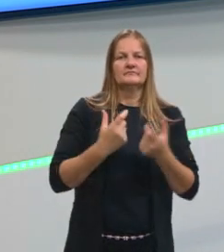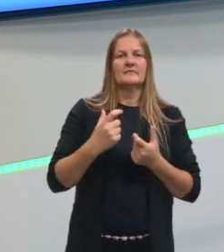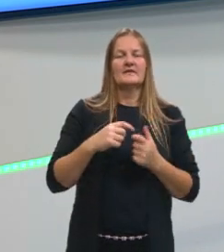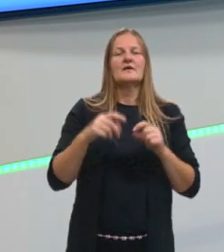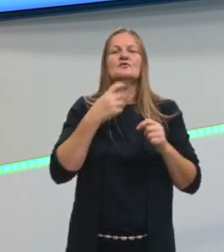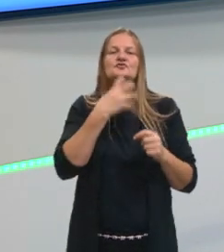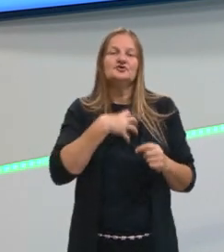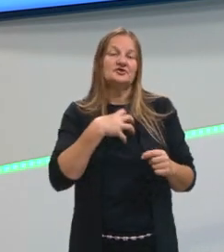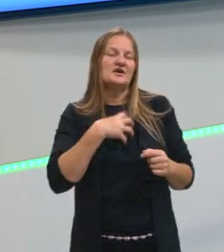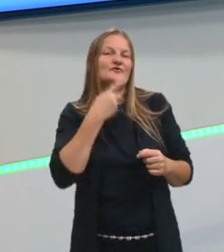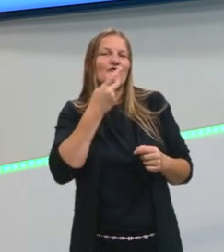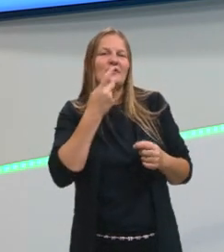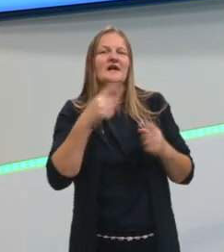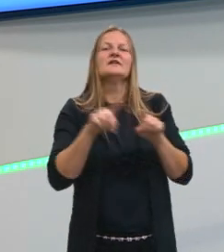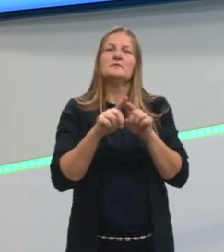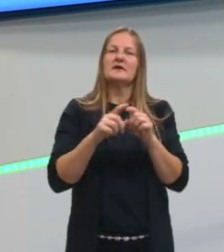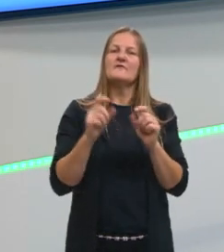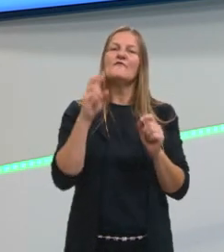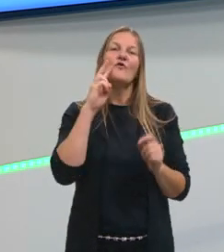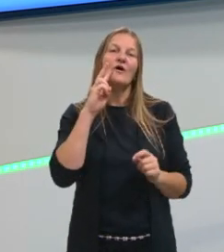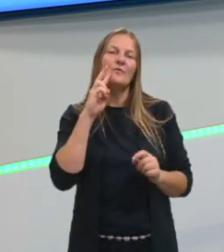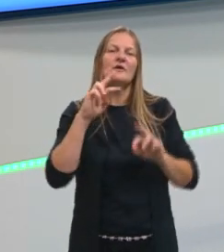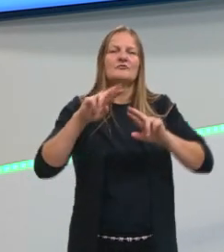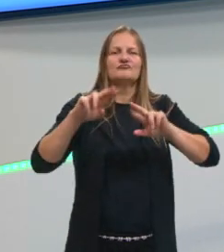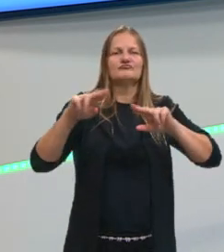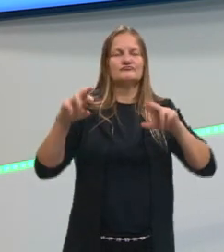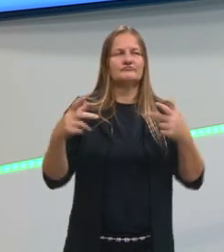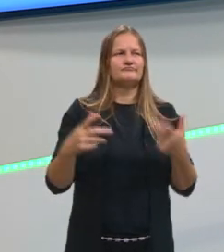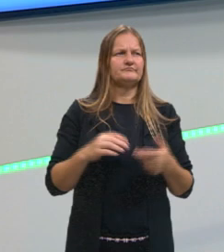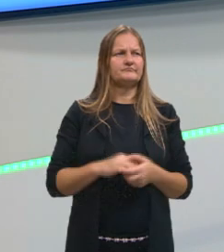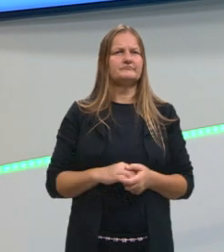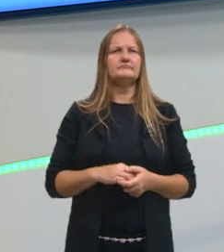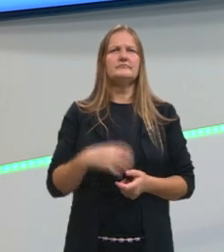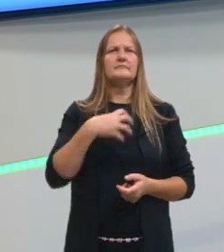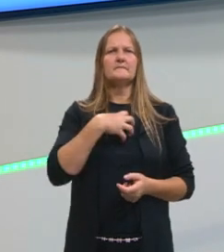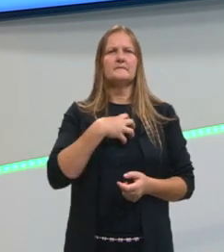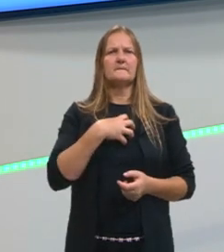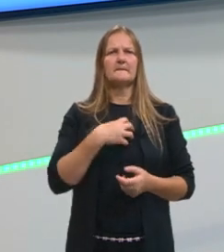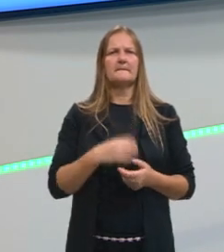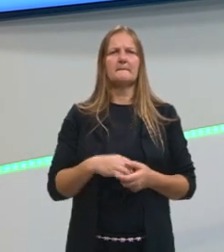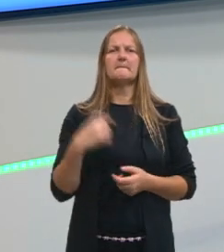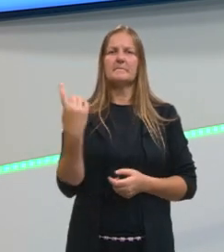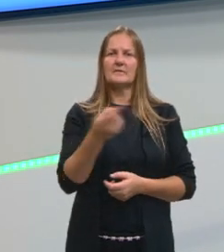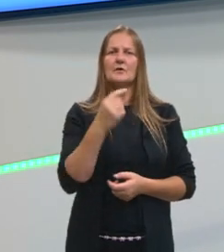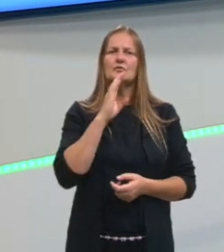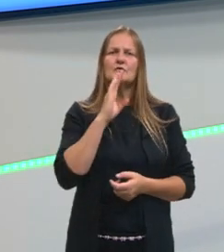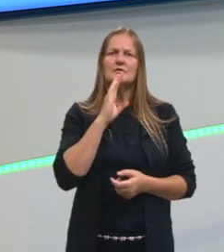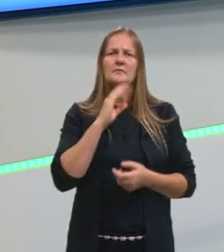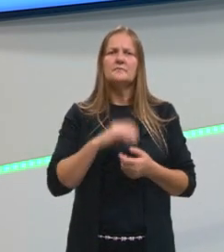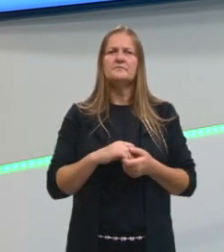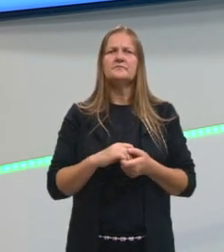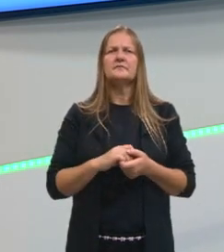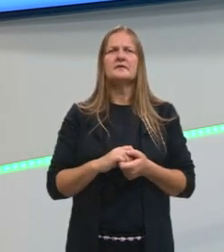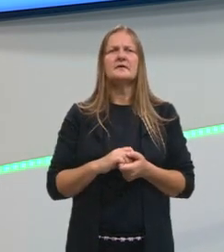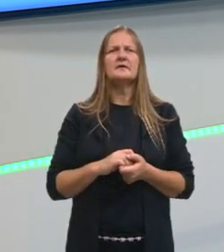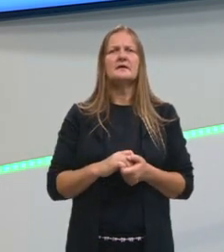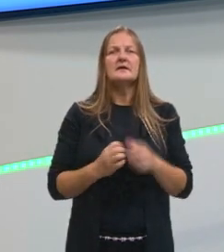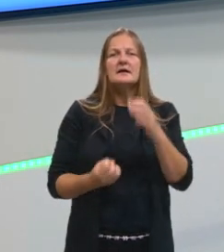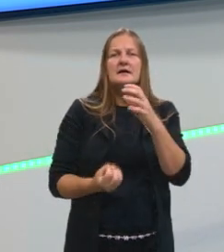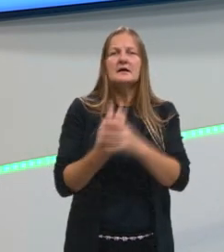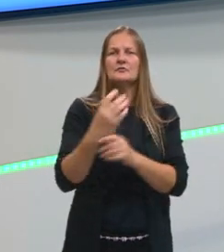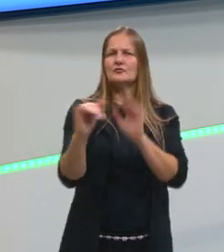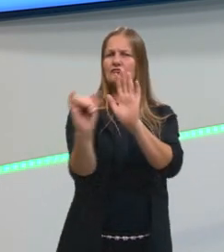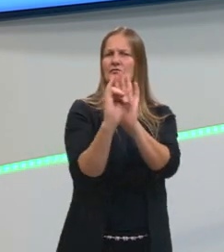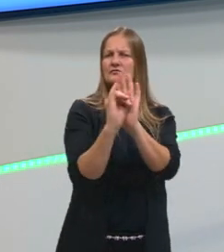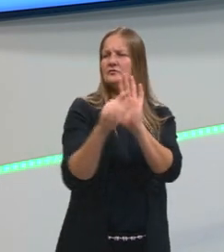maneira de falar e de enriquecer o vocabulário e desta forma então nós com esses todos os estrangeirismos criamos